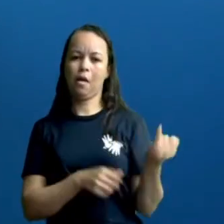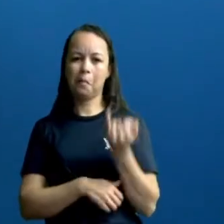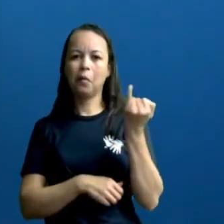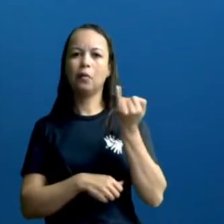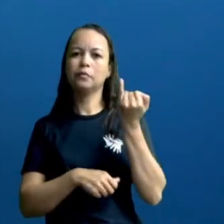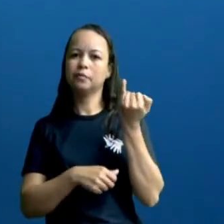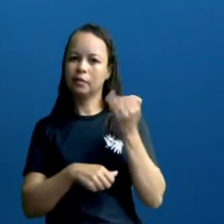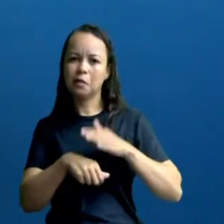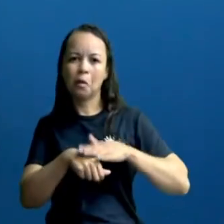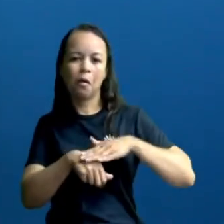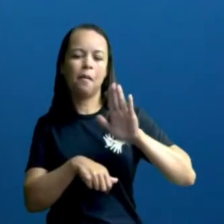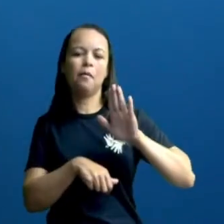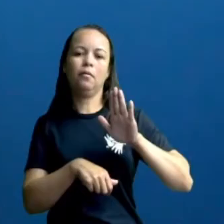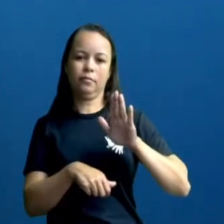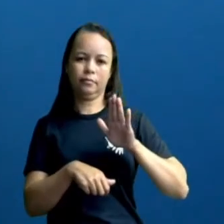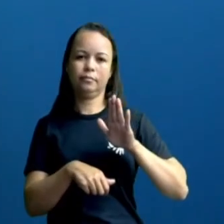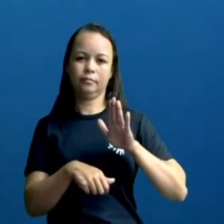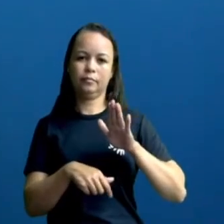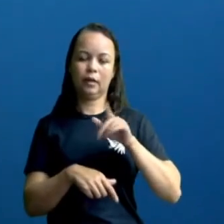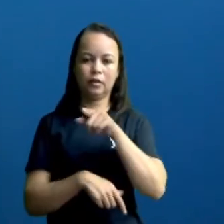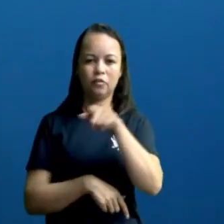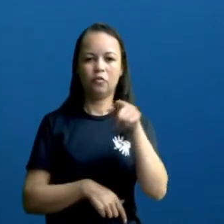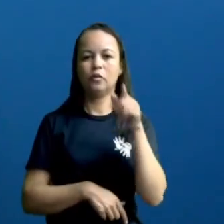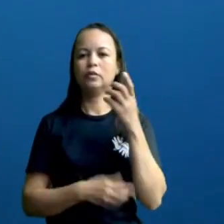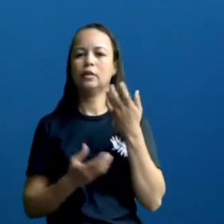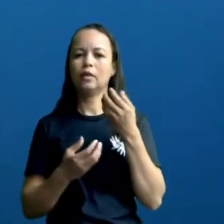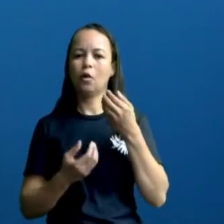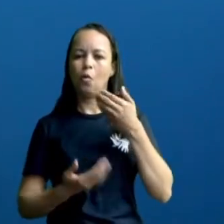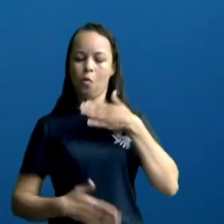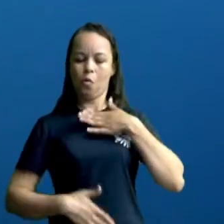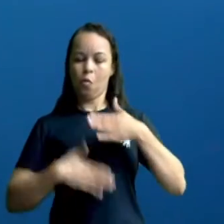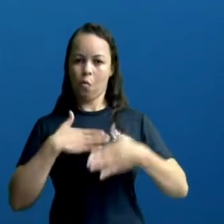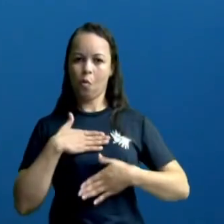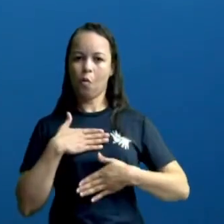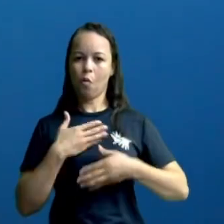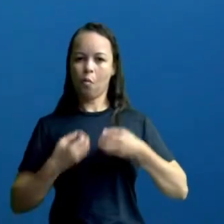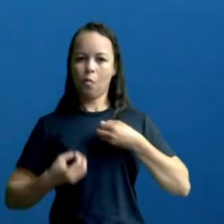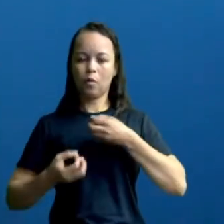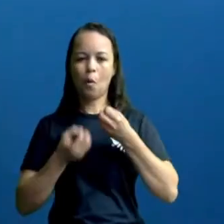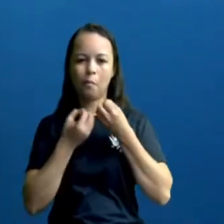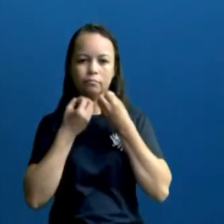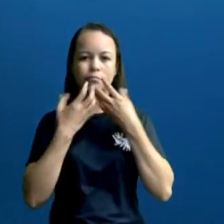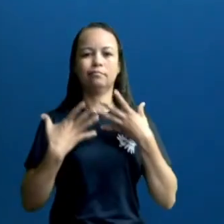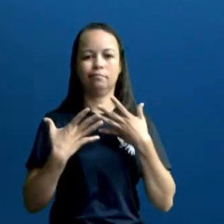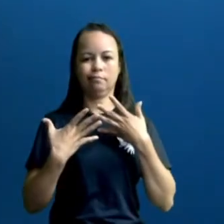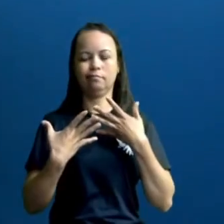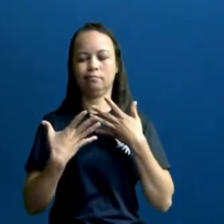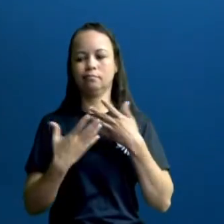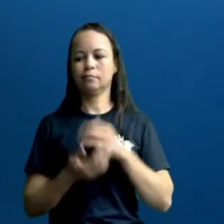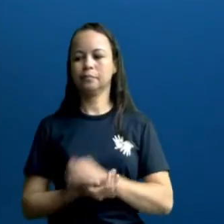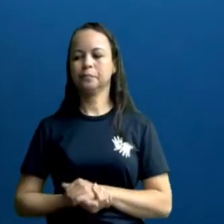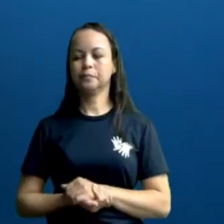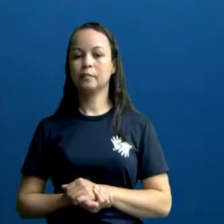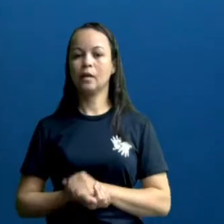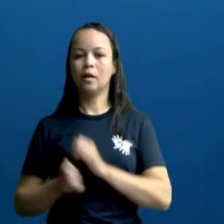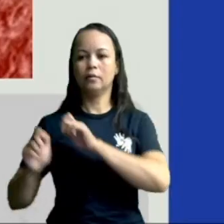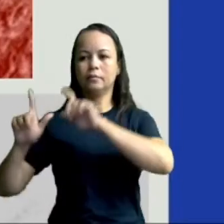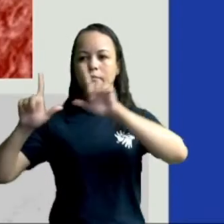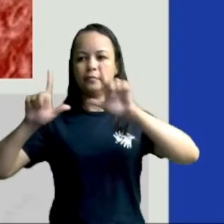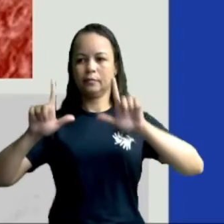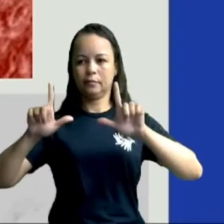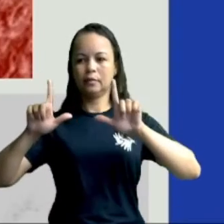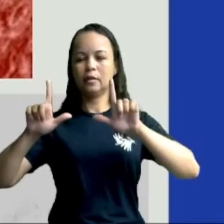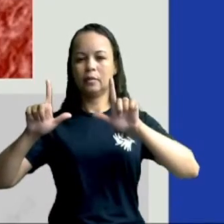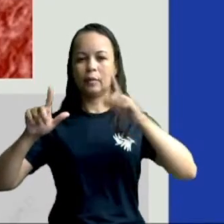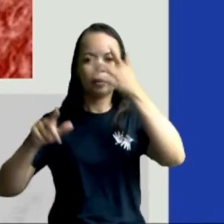importância muito grande para que você tenha um bom funcionamento do teu organismo. Vamos lá, por favor, produção, para a nossa... Abre essa imagem só para o